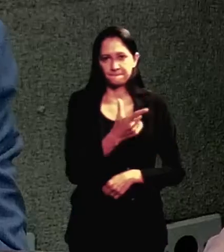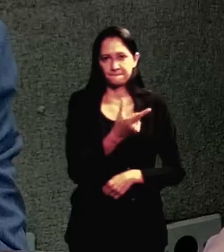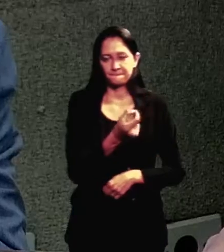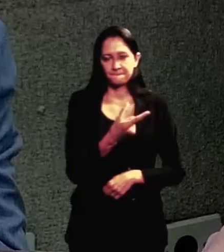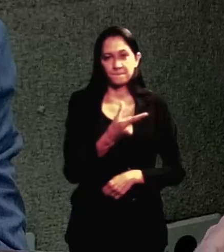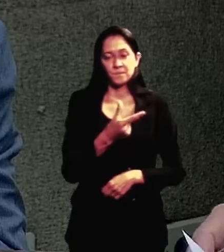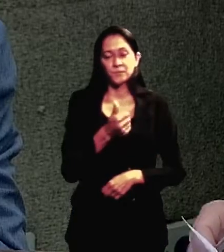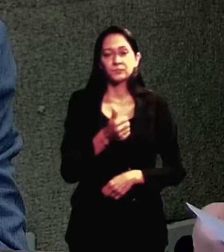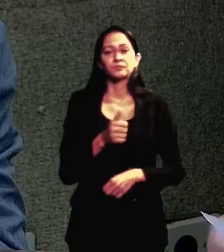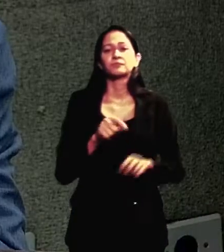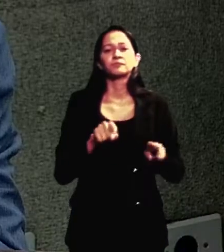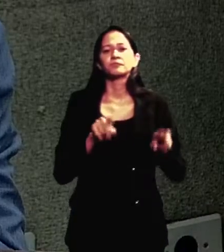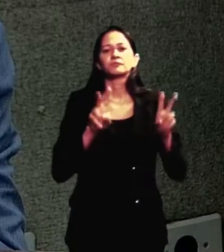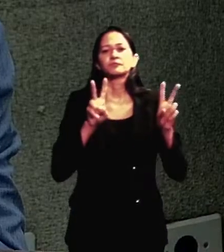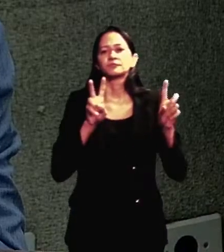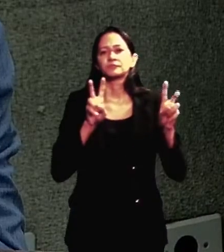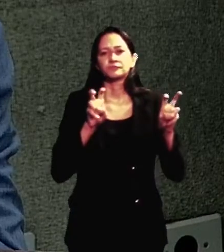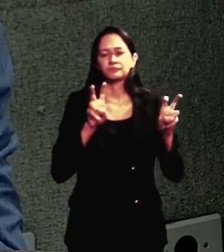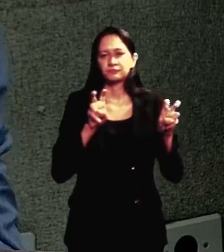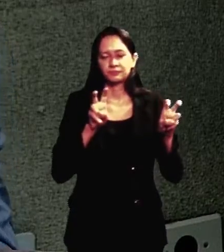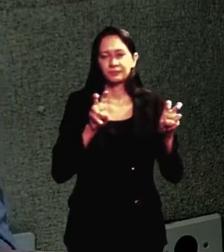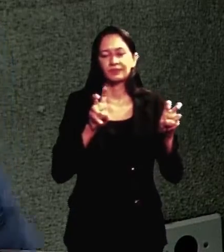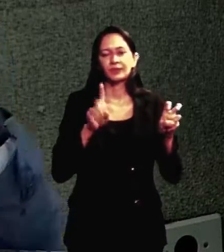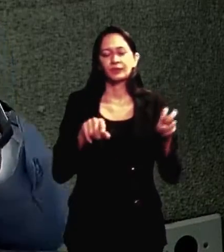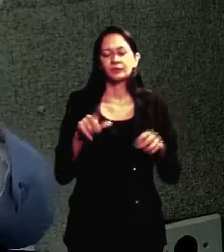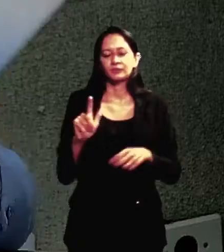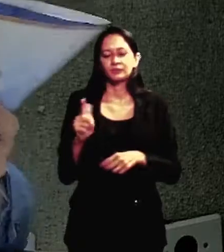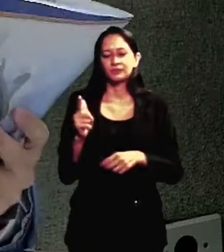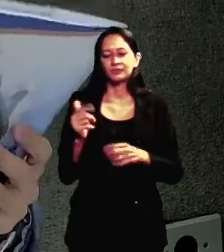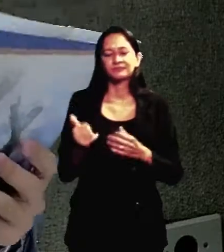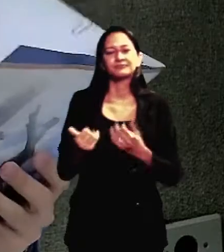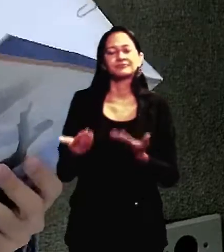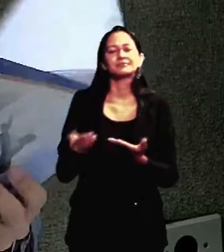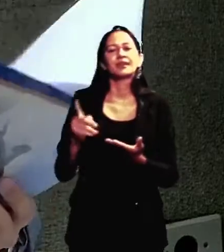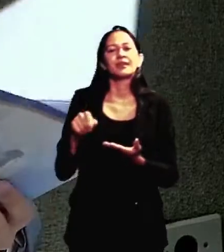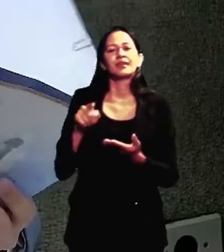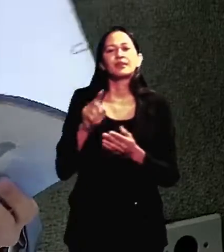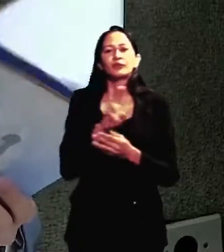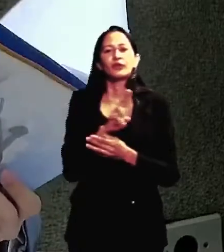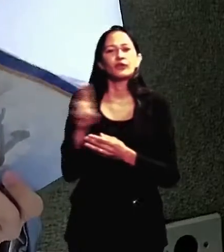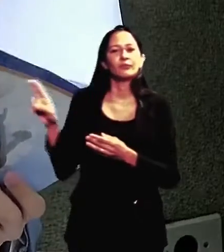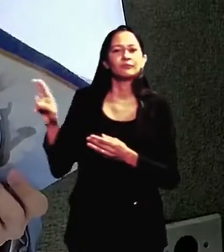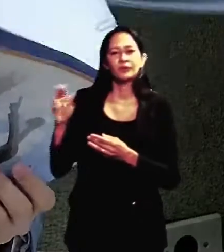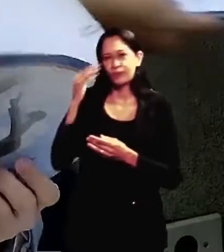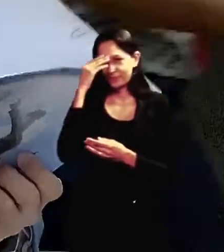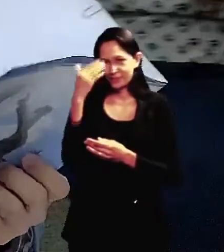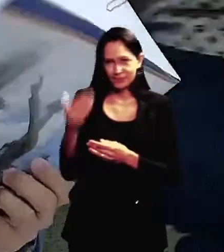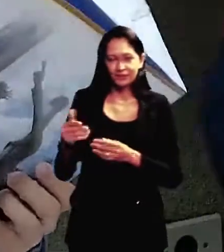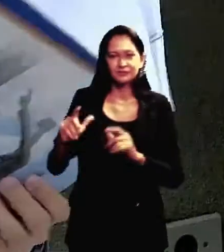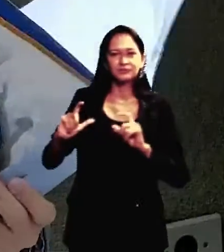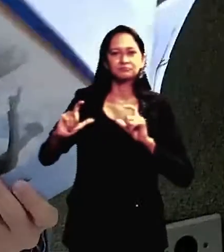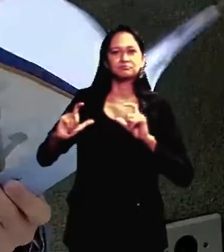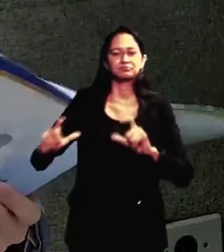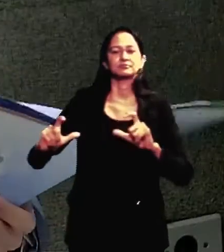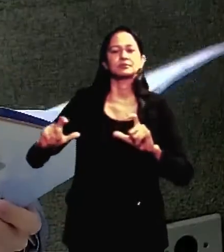79/2021, projeto que concede ao município de Goiânia título de capital do agronegócio e dá